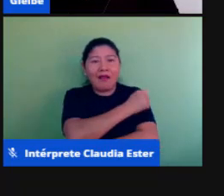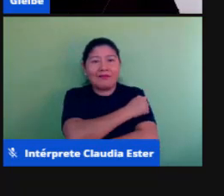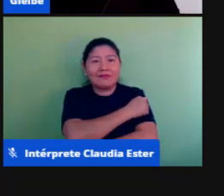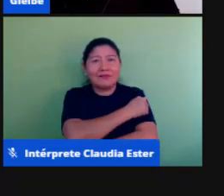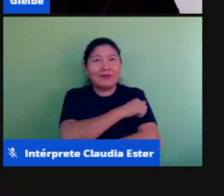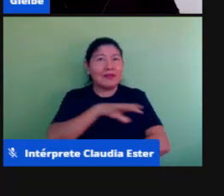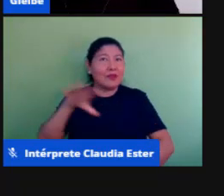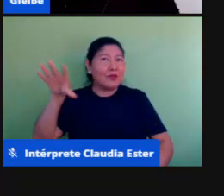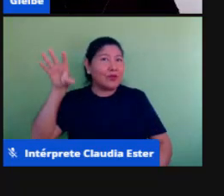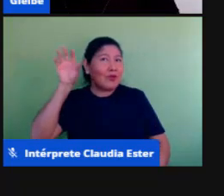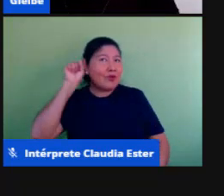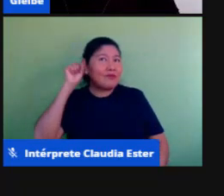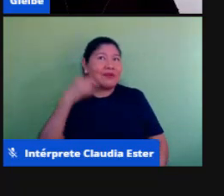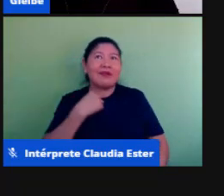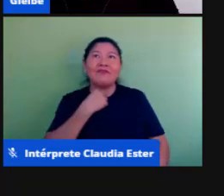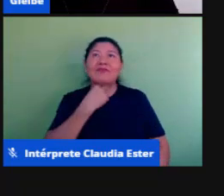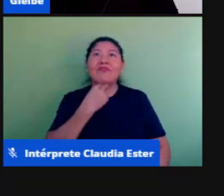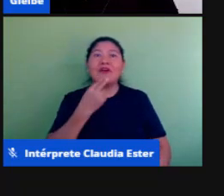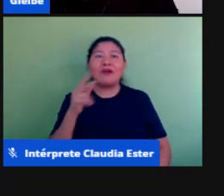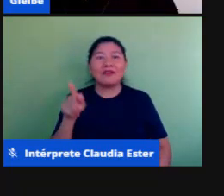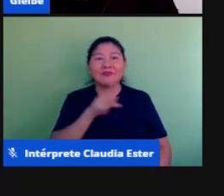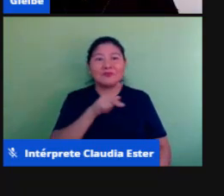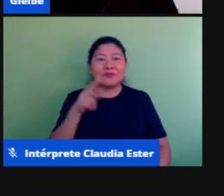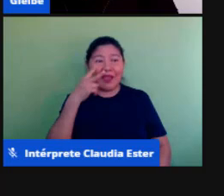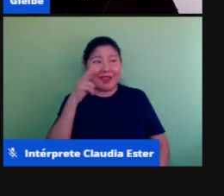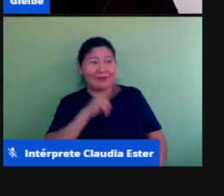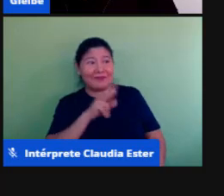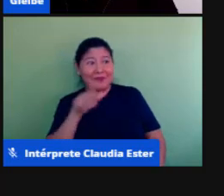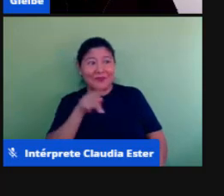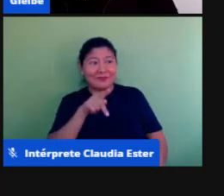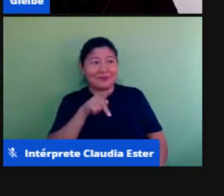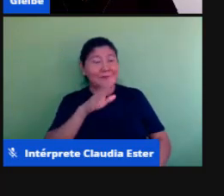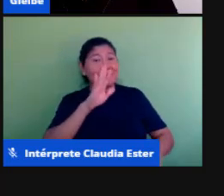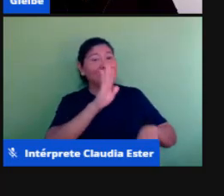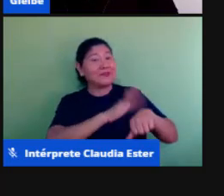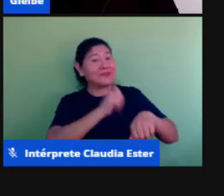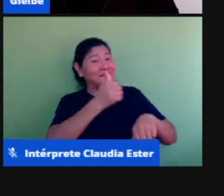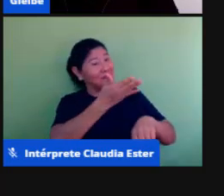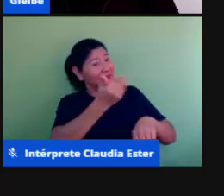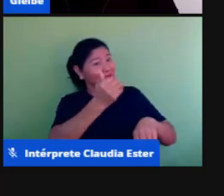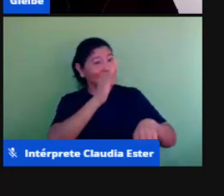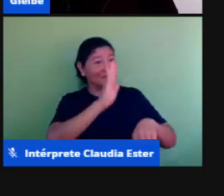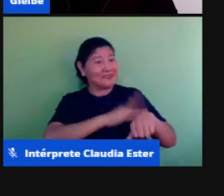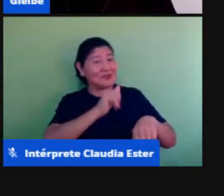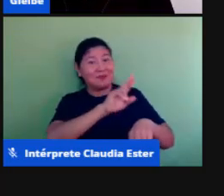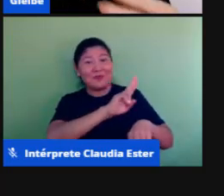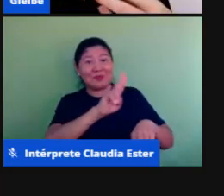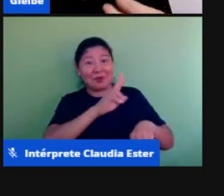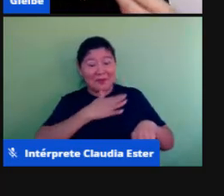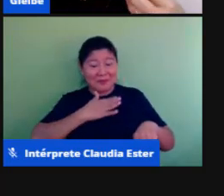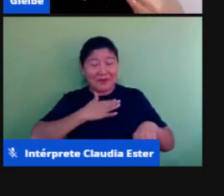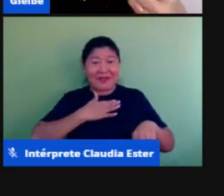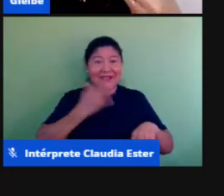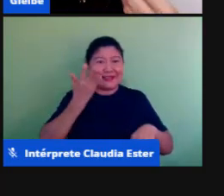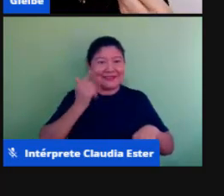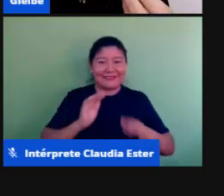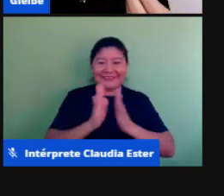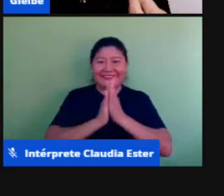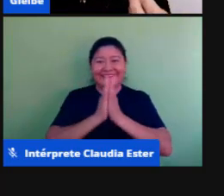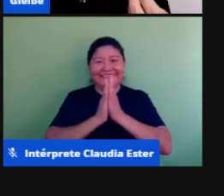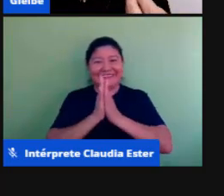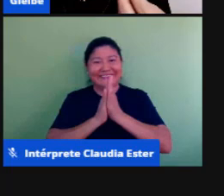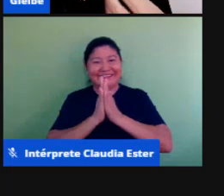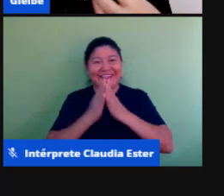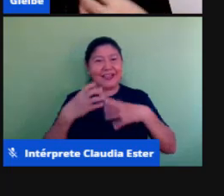voz, o seu aluno, quando ele vê você chamando ele pelo nome, ele vê você falando